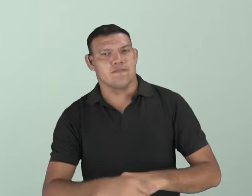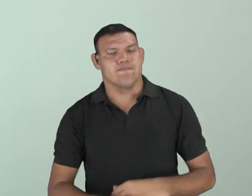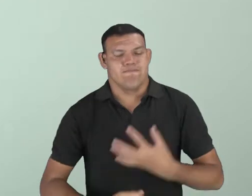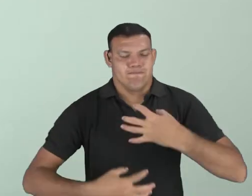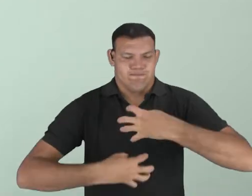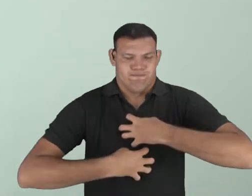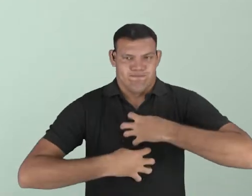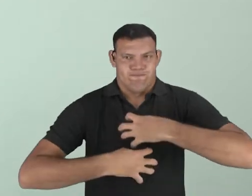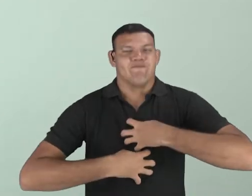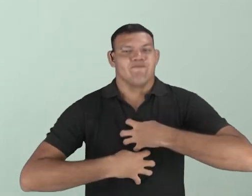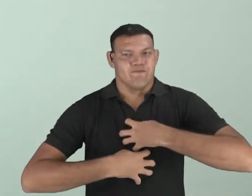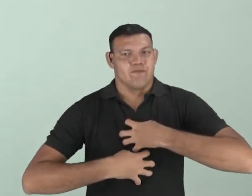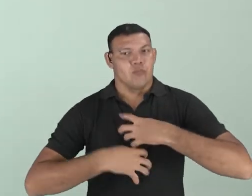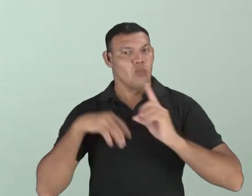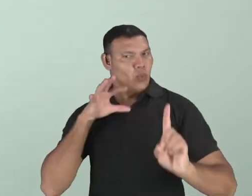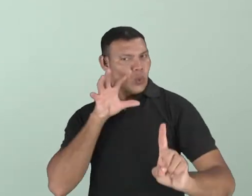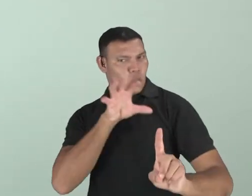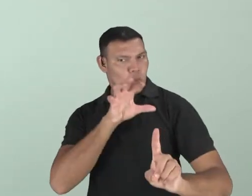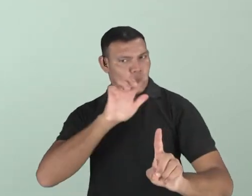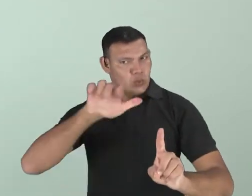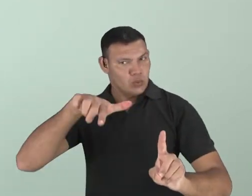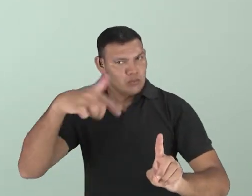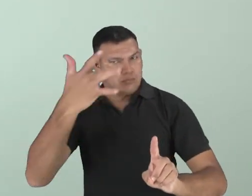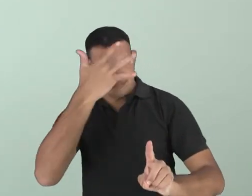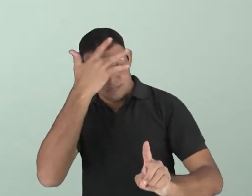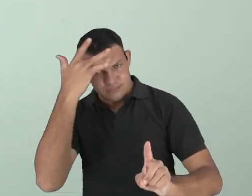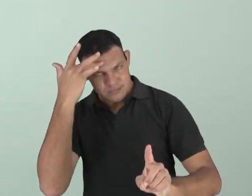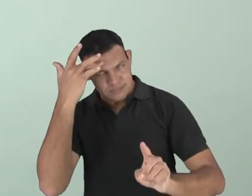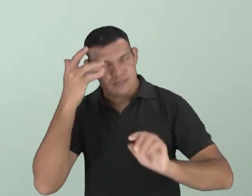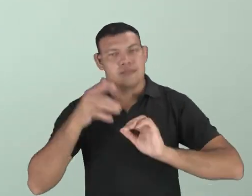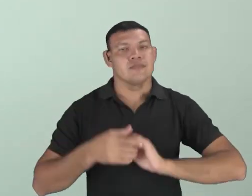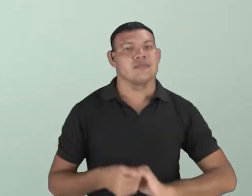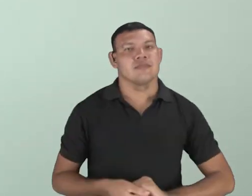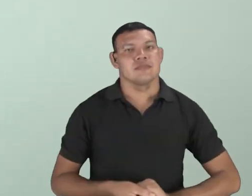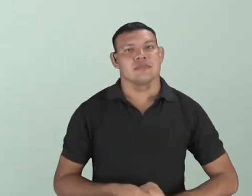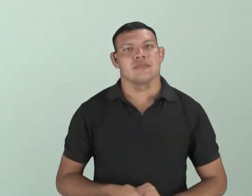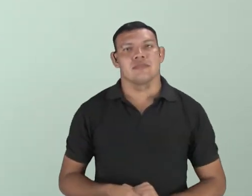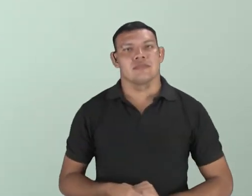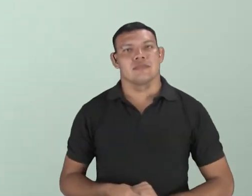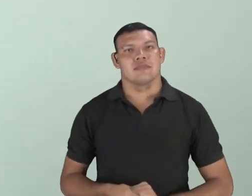está querendo convencer o outro a pensar igual a você.